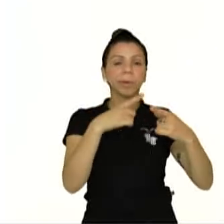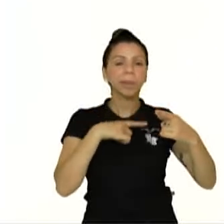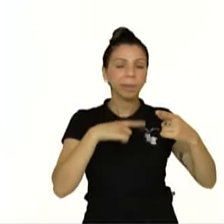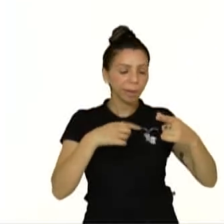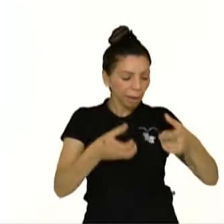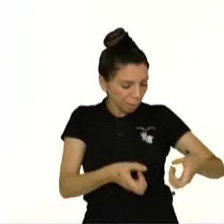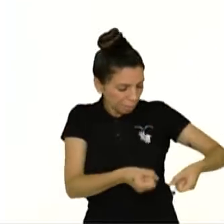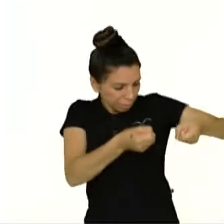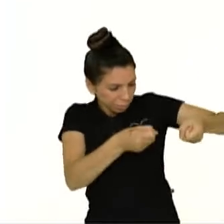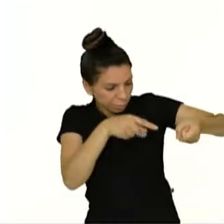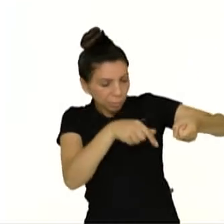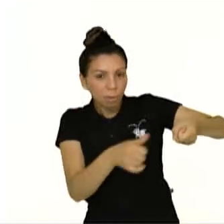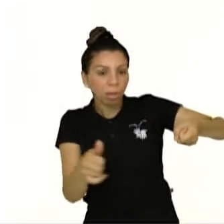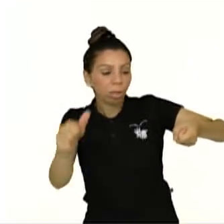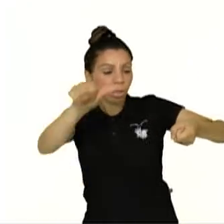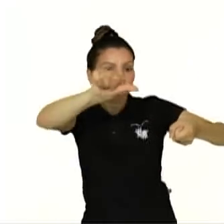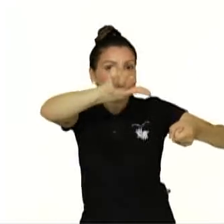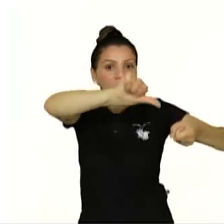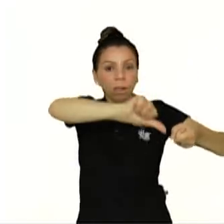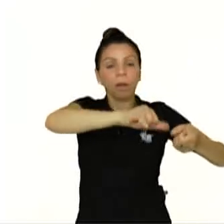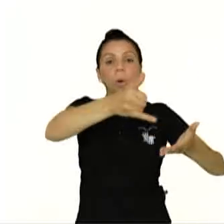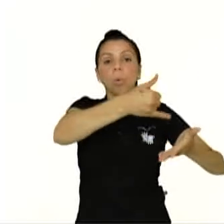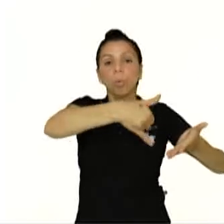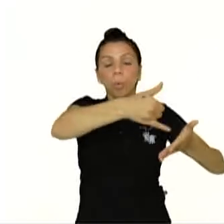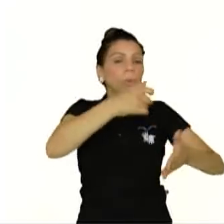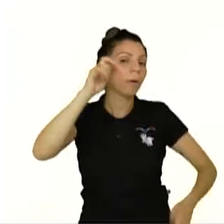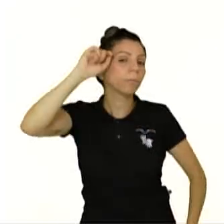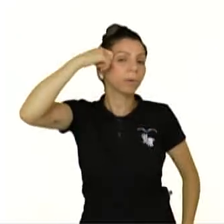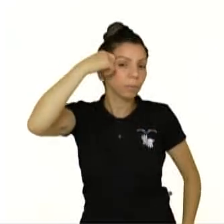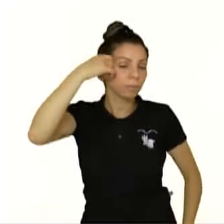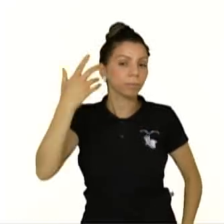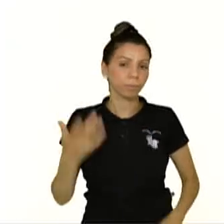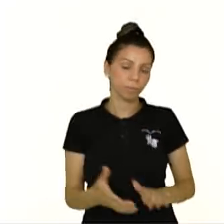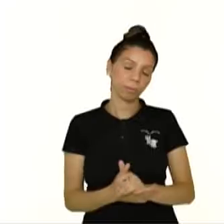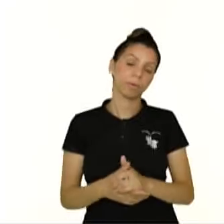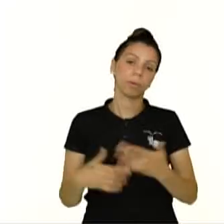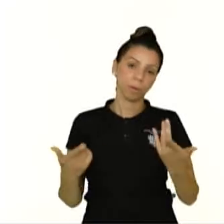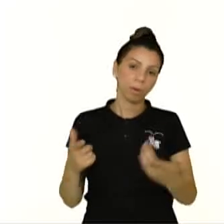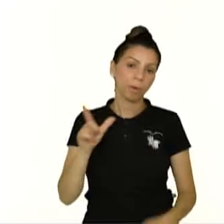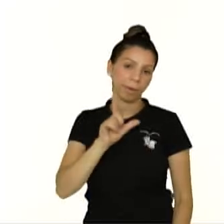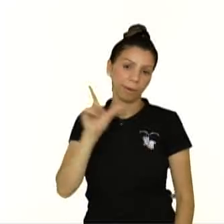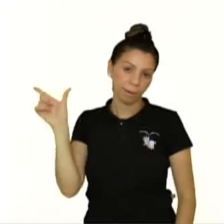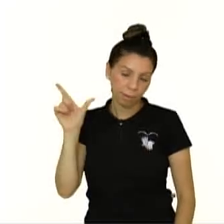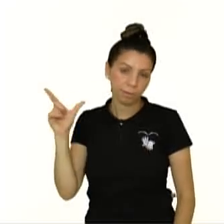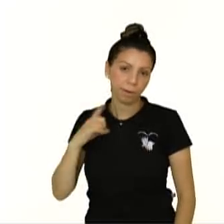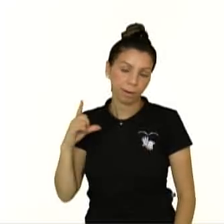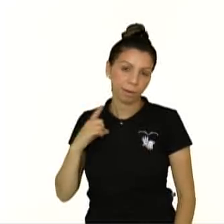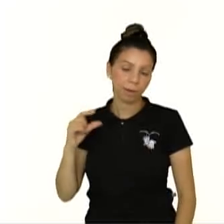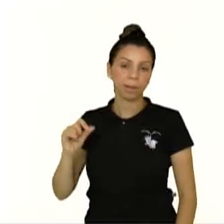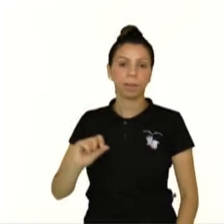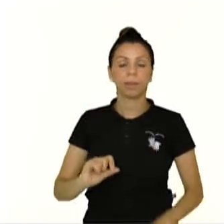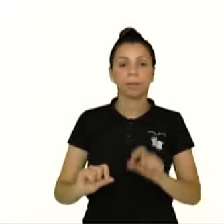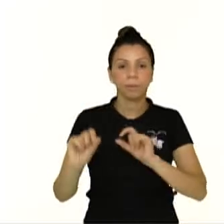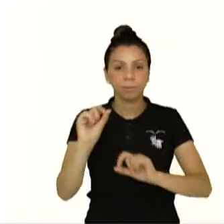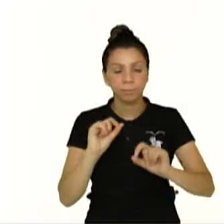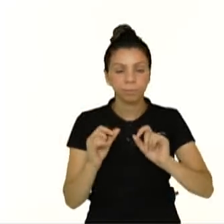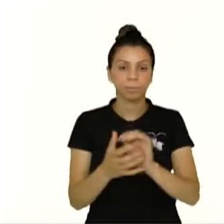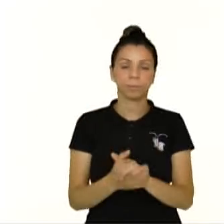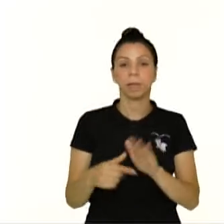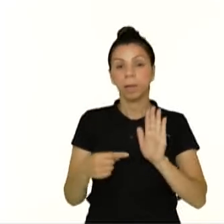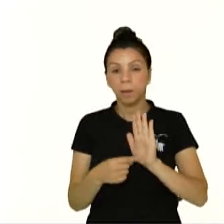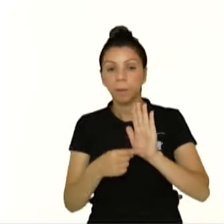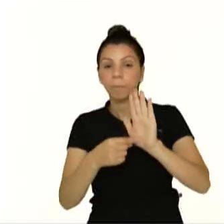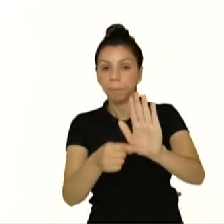era colocado o petróleo. E essa charge, então, ironiza, ou seja, ela mostra